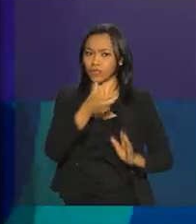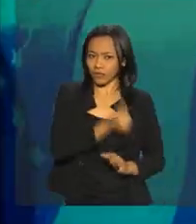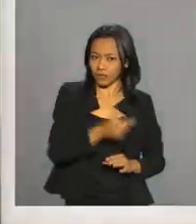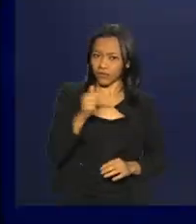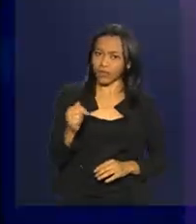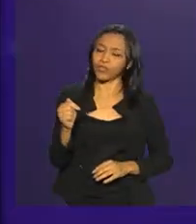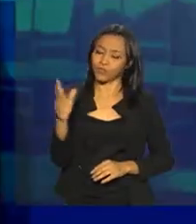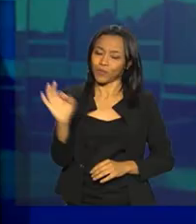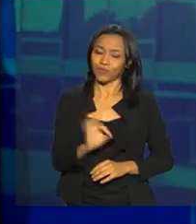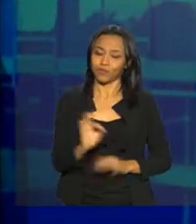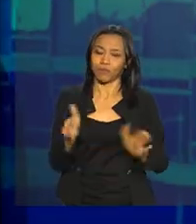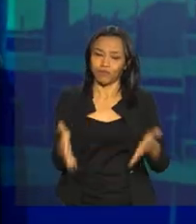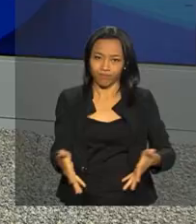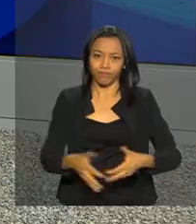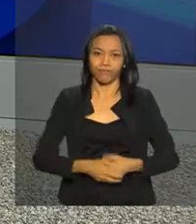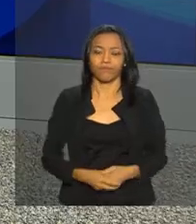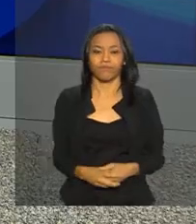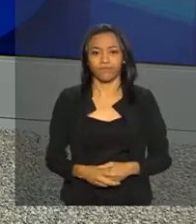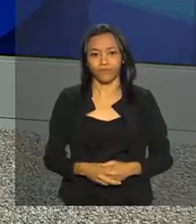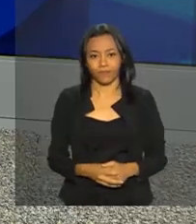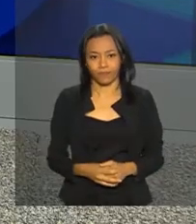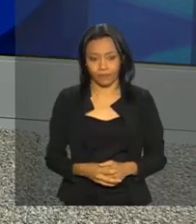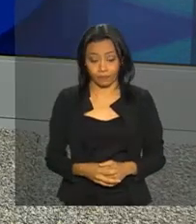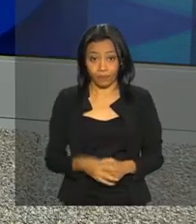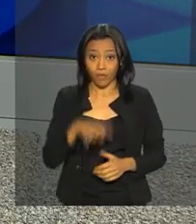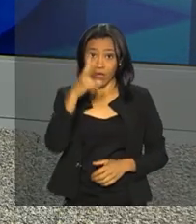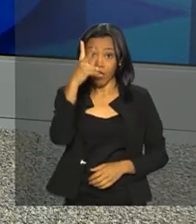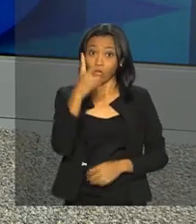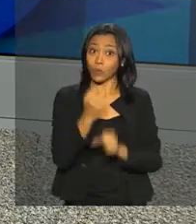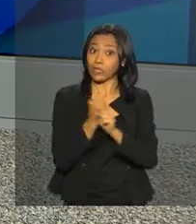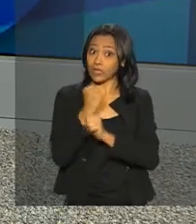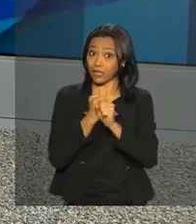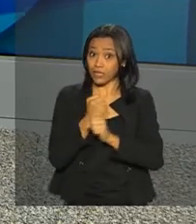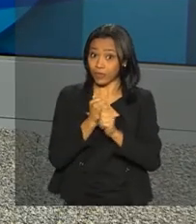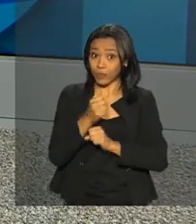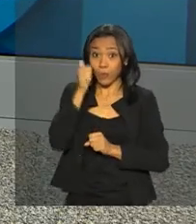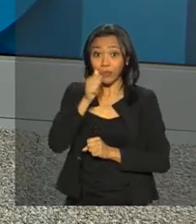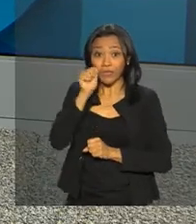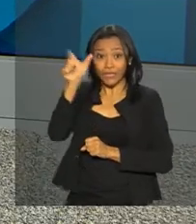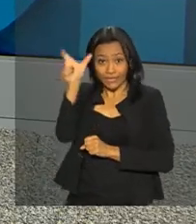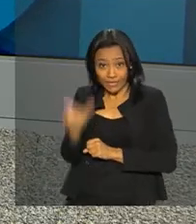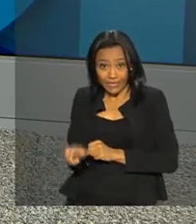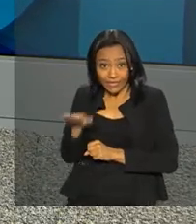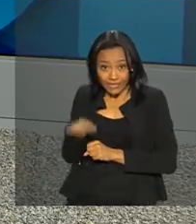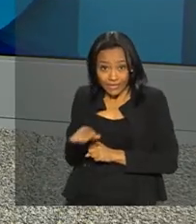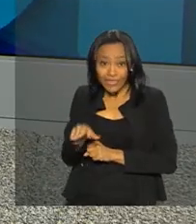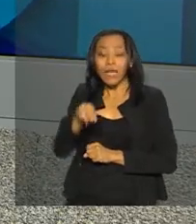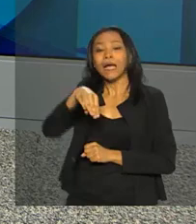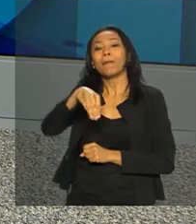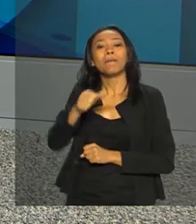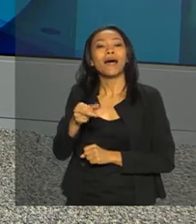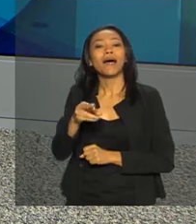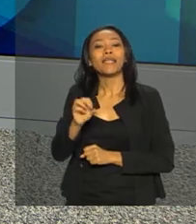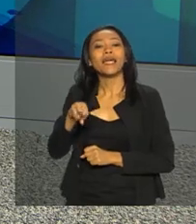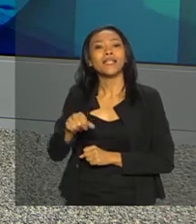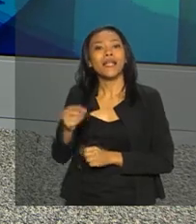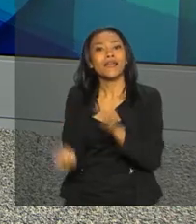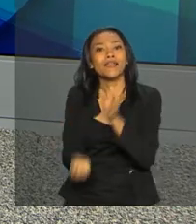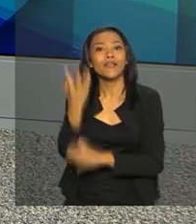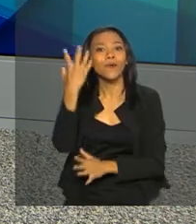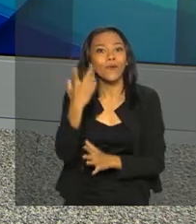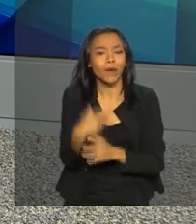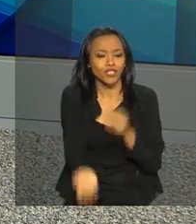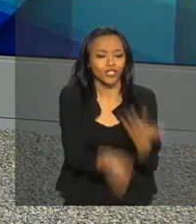dos participantes. Há 2 anos, a menina Mariana criou um mutirão para retirar o lixo das